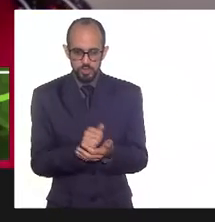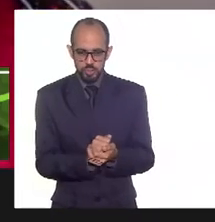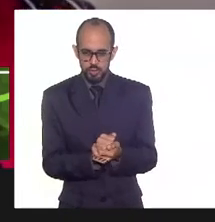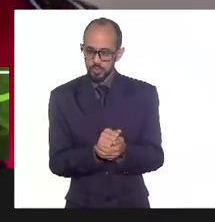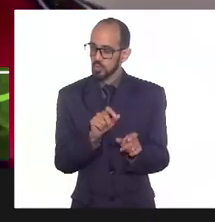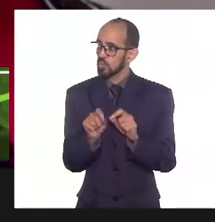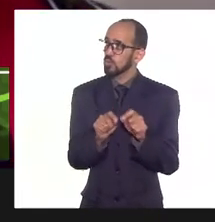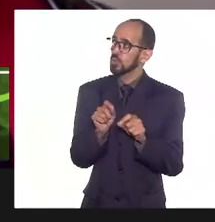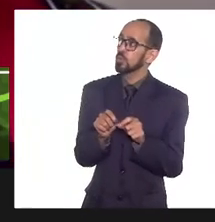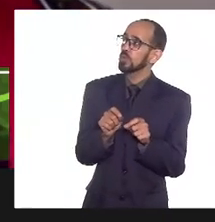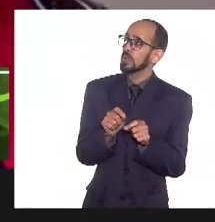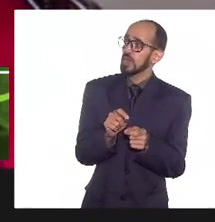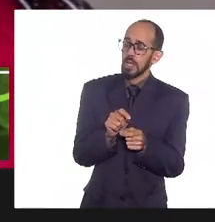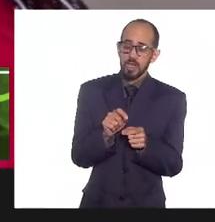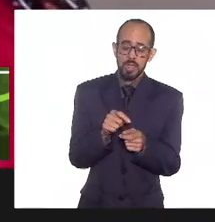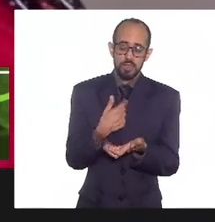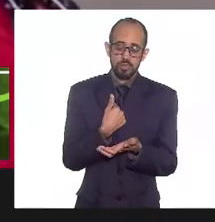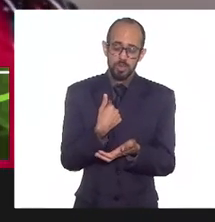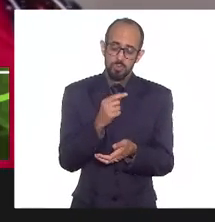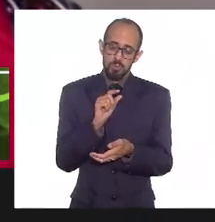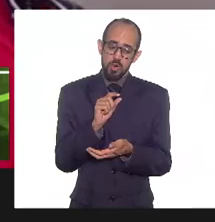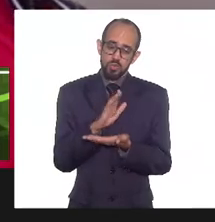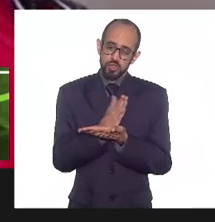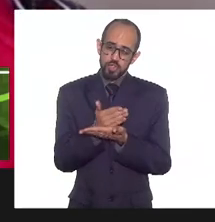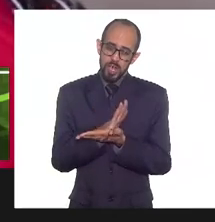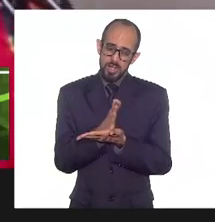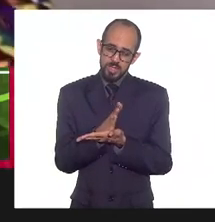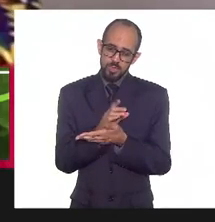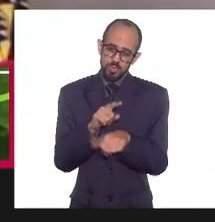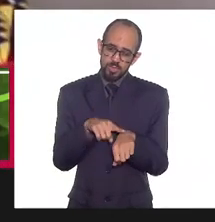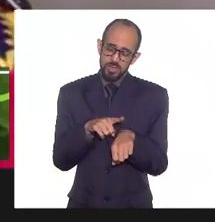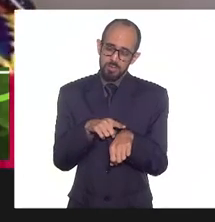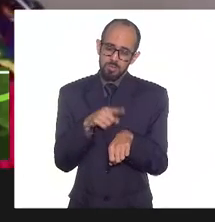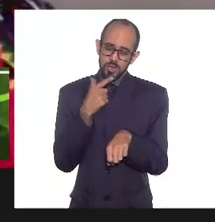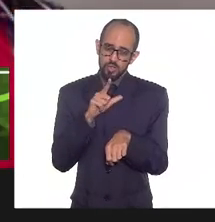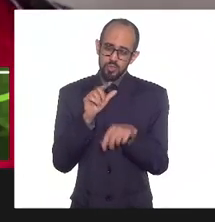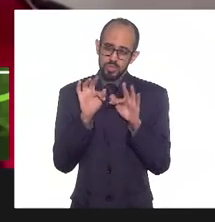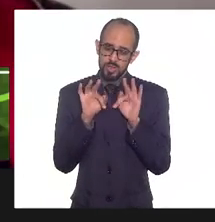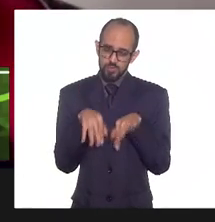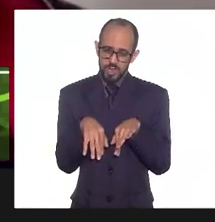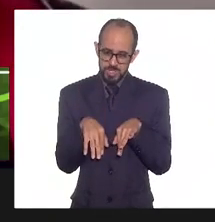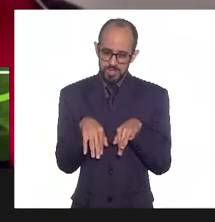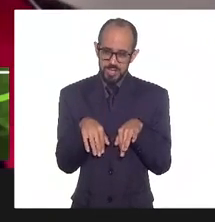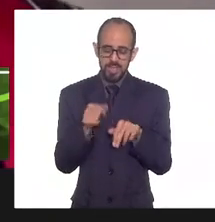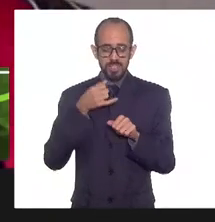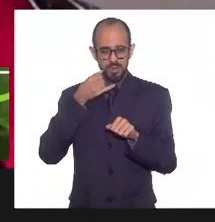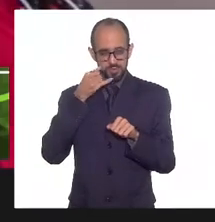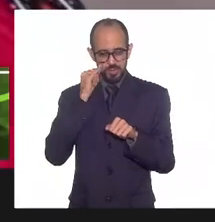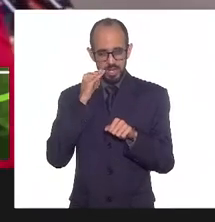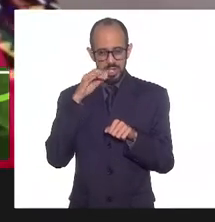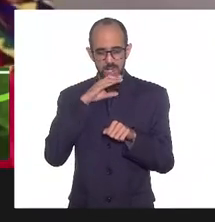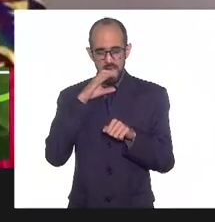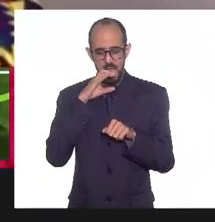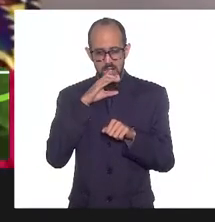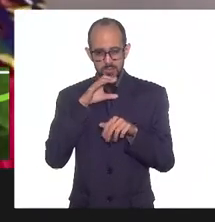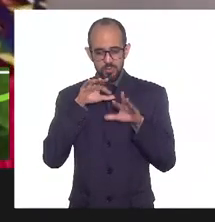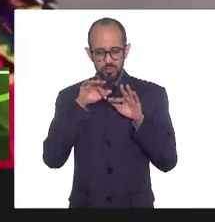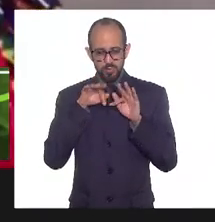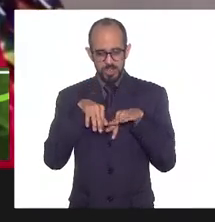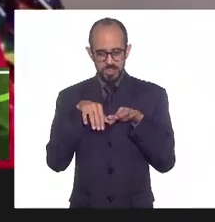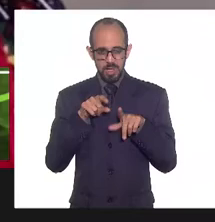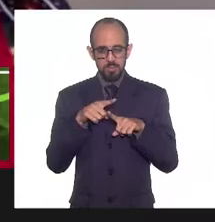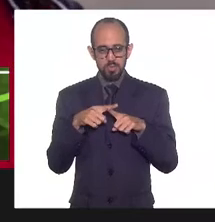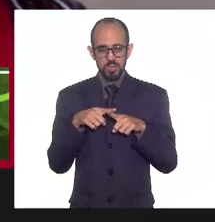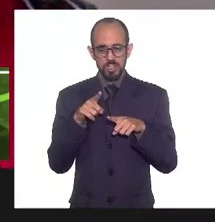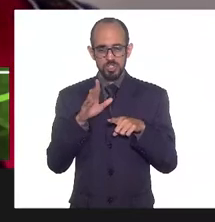chata com o tempo para a gente ir concluindo da melhor forma possível não precisar concluir corrida que está próximo já o